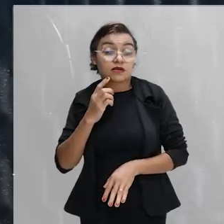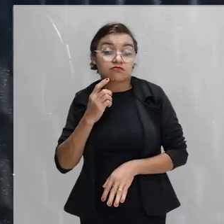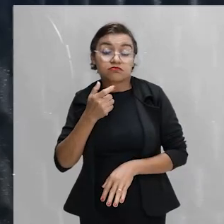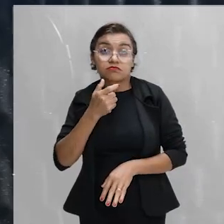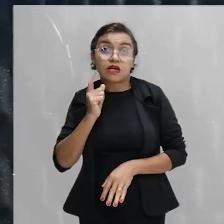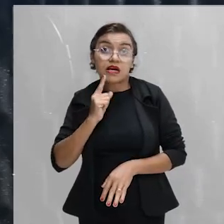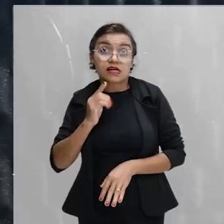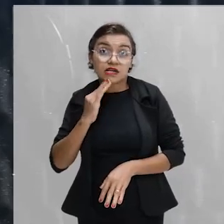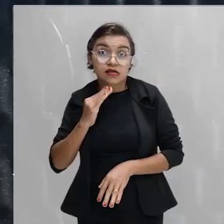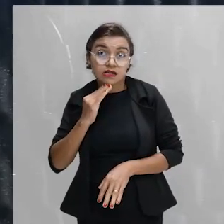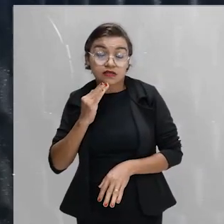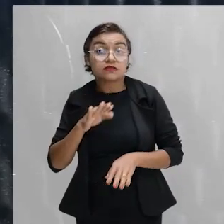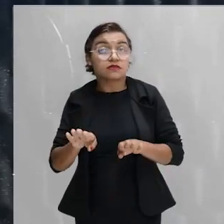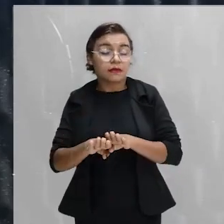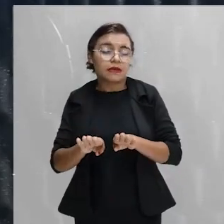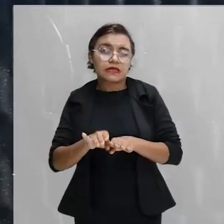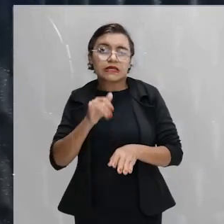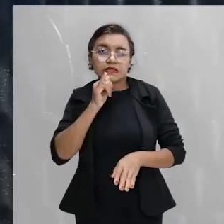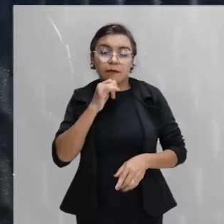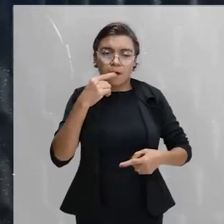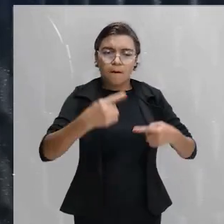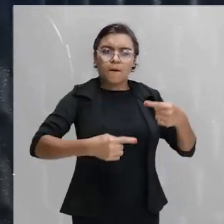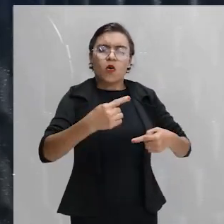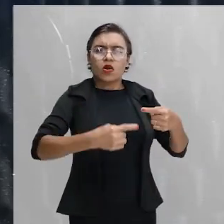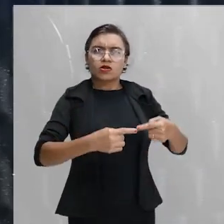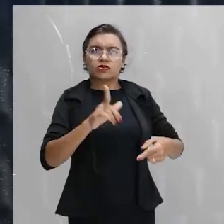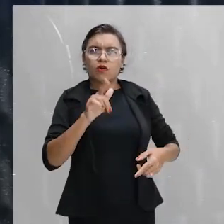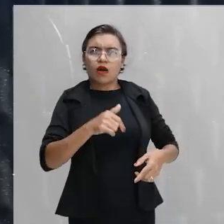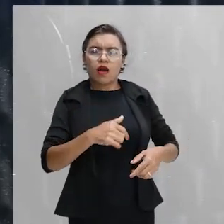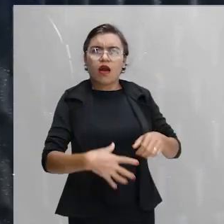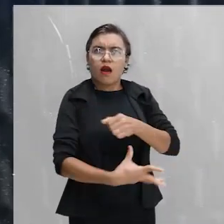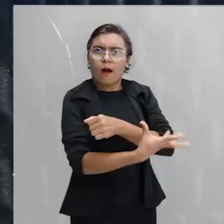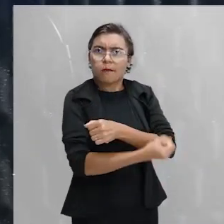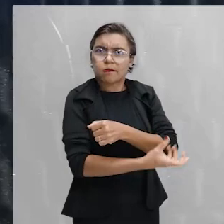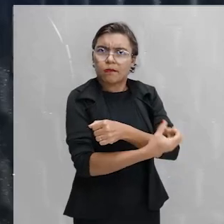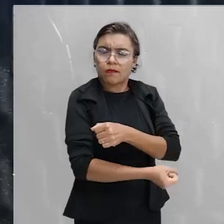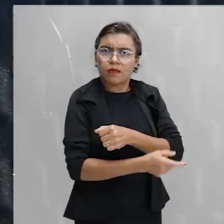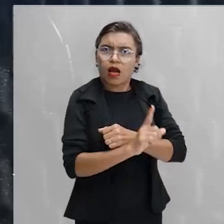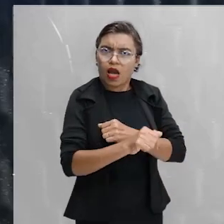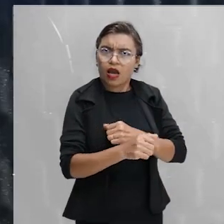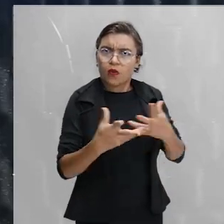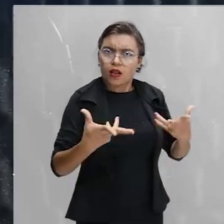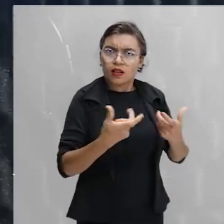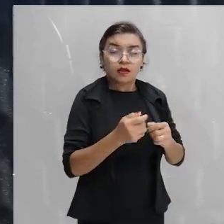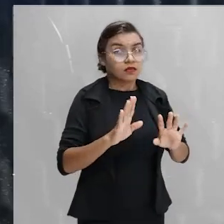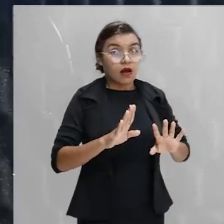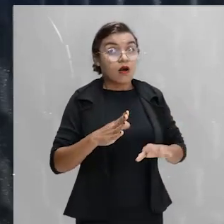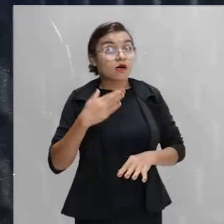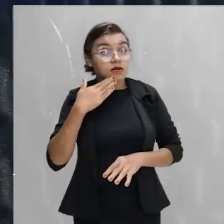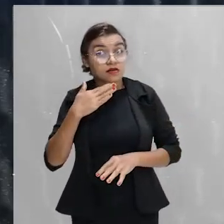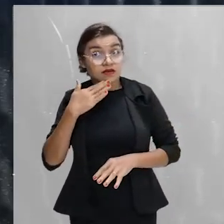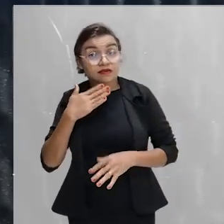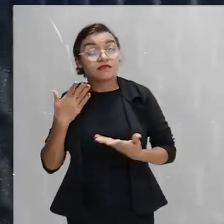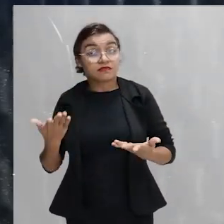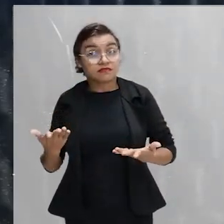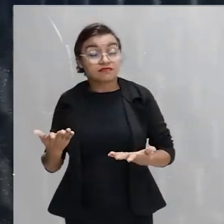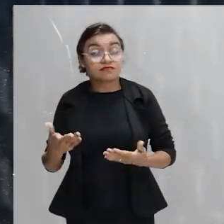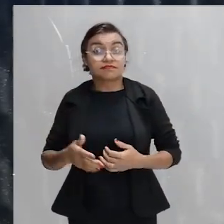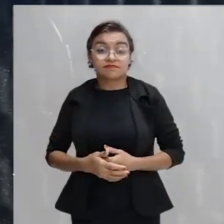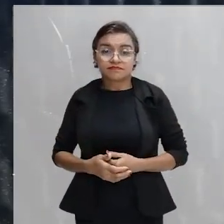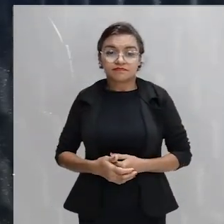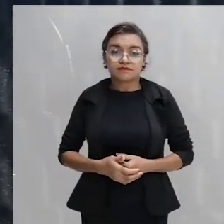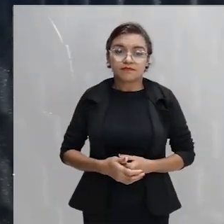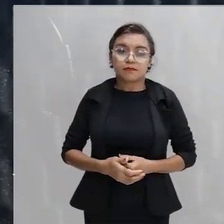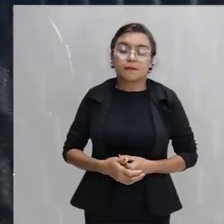político é corrupto. Corrupto não é qualidade, né, gente? É um defeito e grande, né, chuchus?